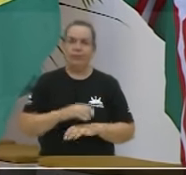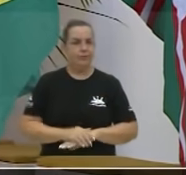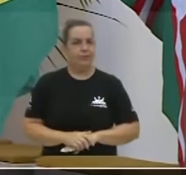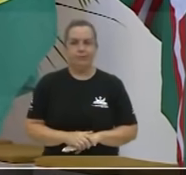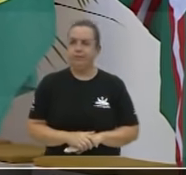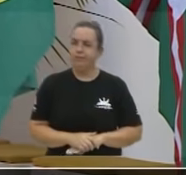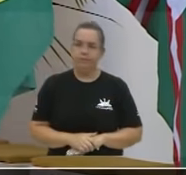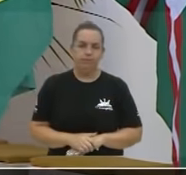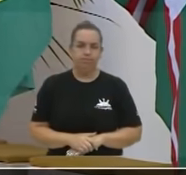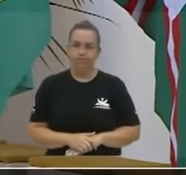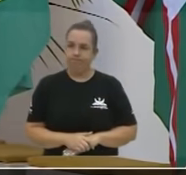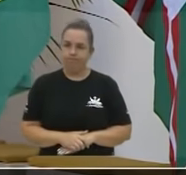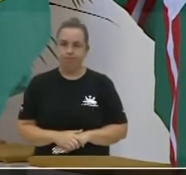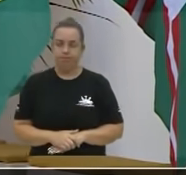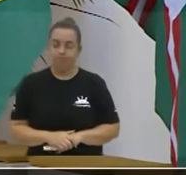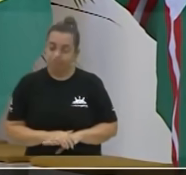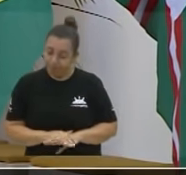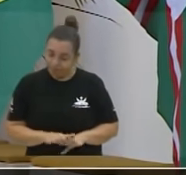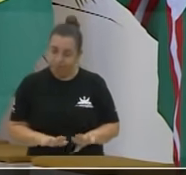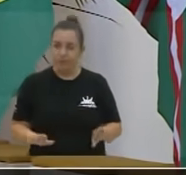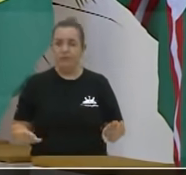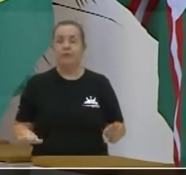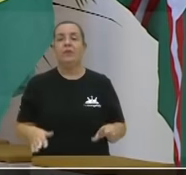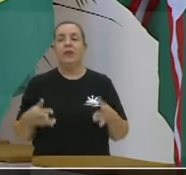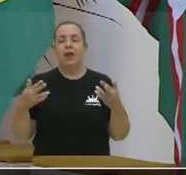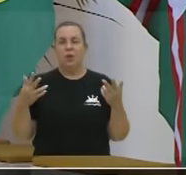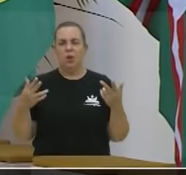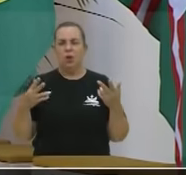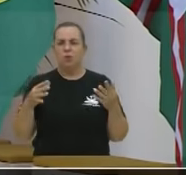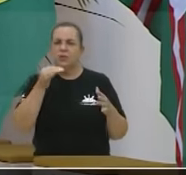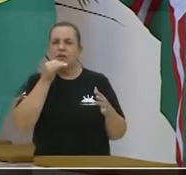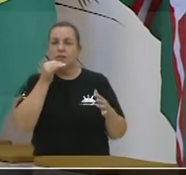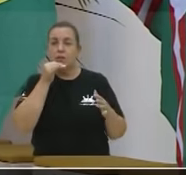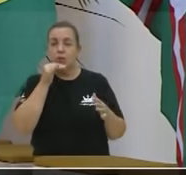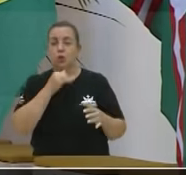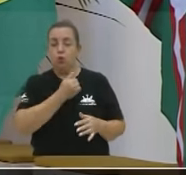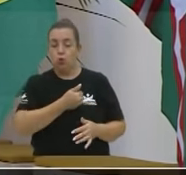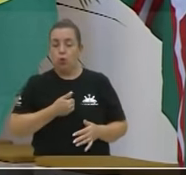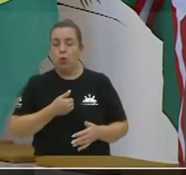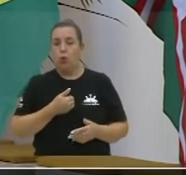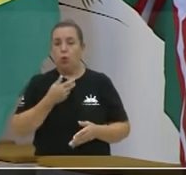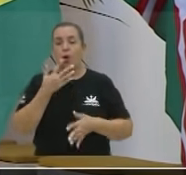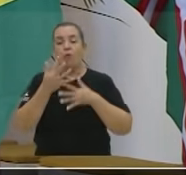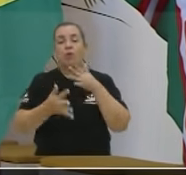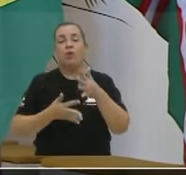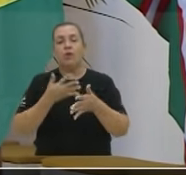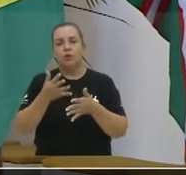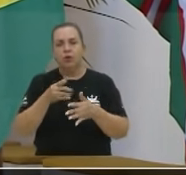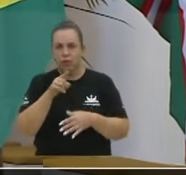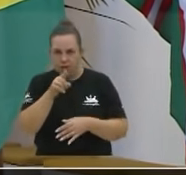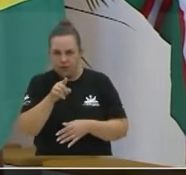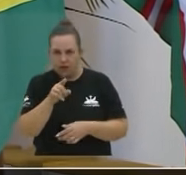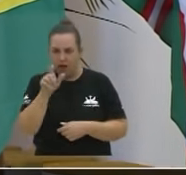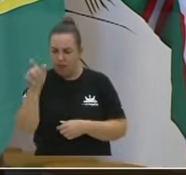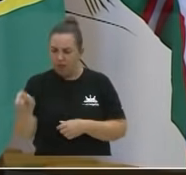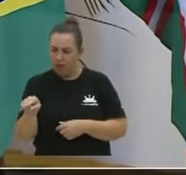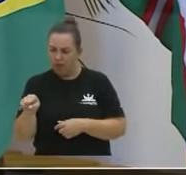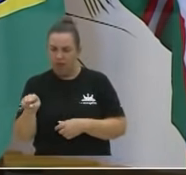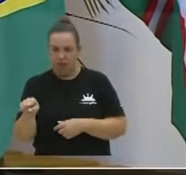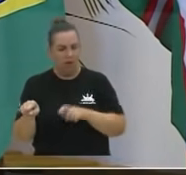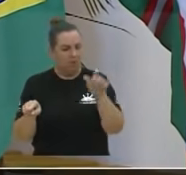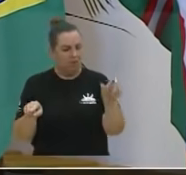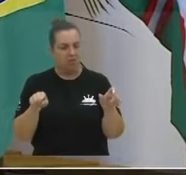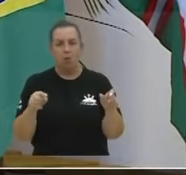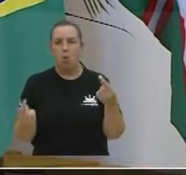Portanto, é como que se João dissesse hoje: de que lado você está?